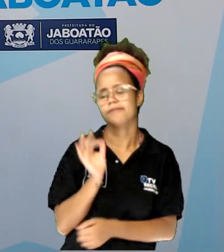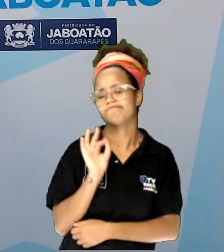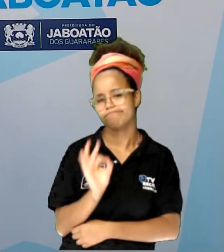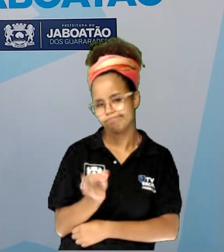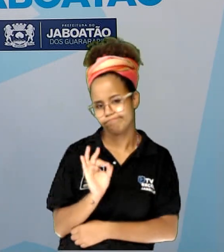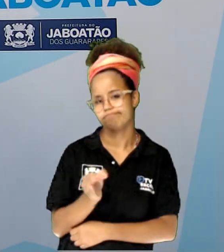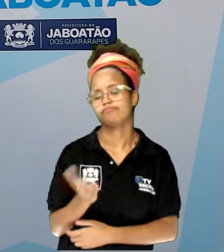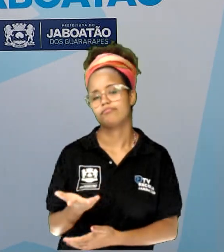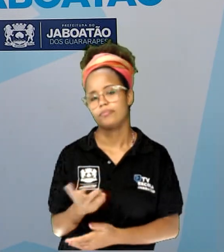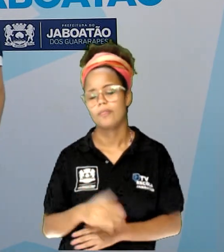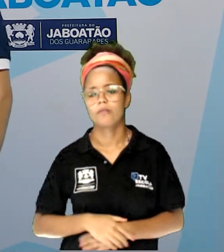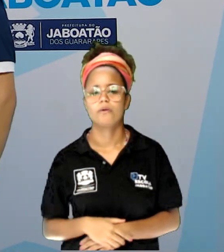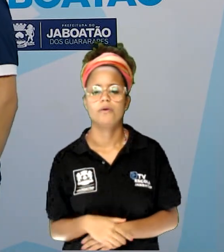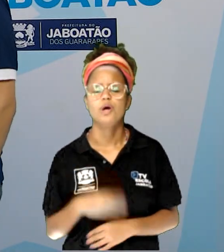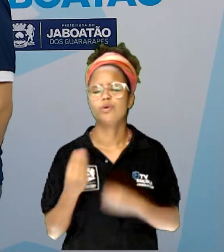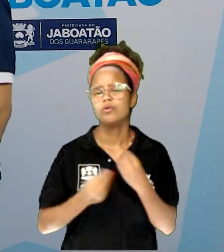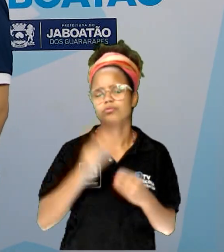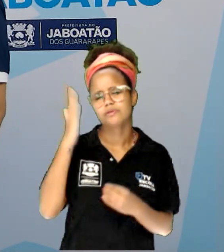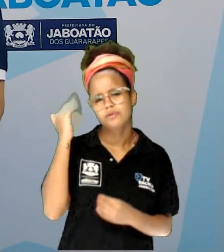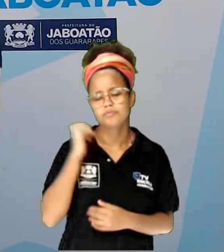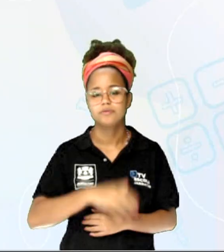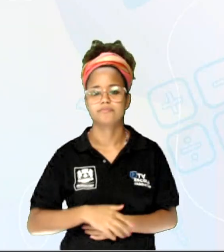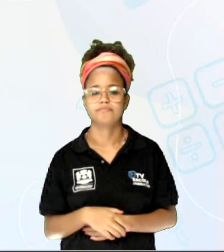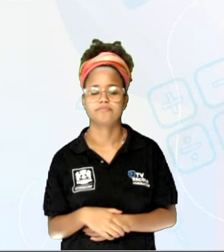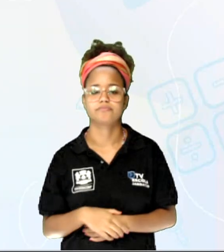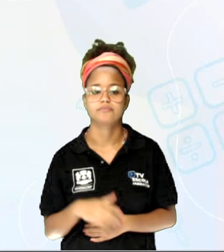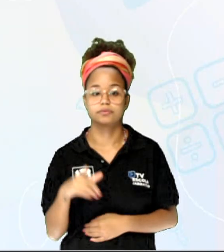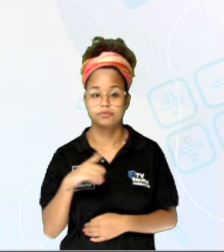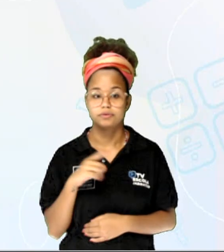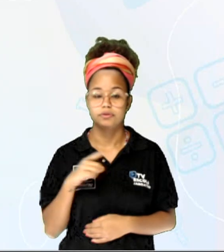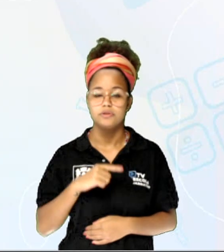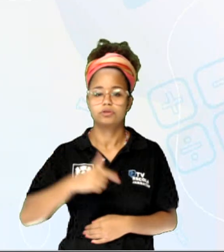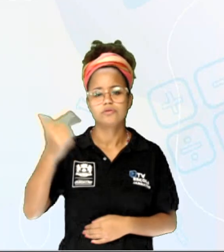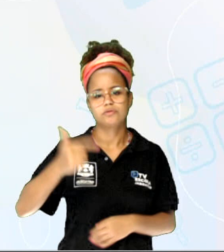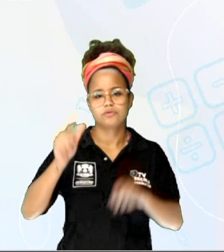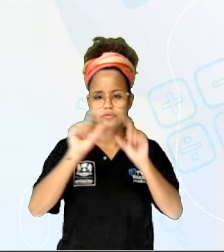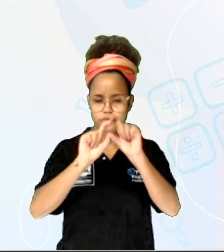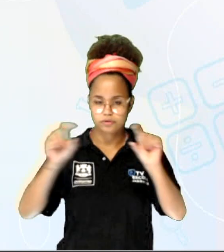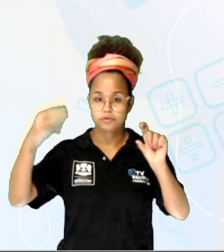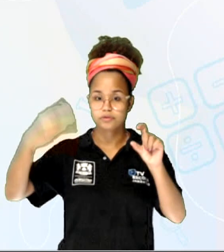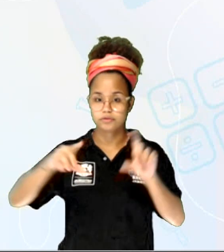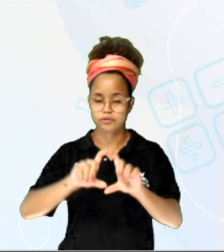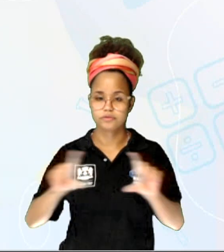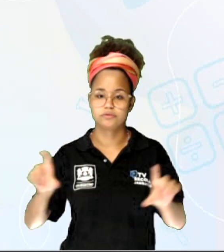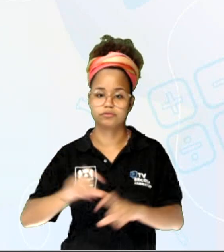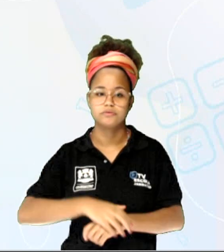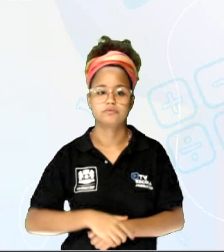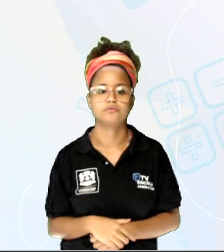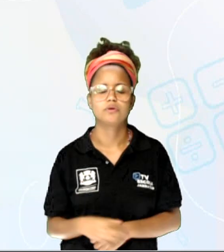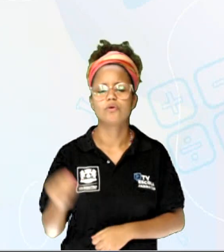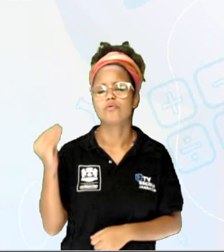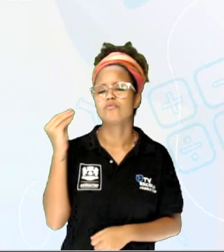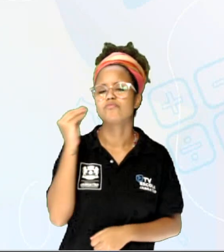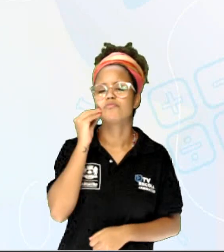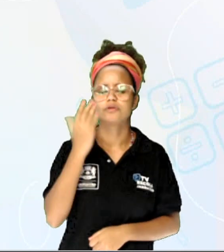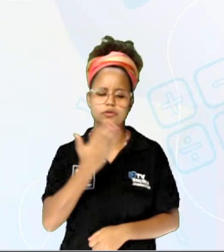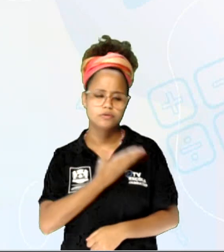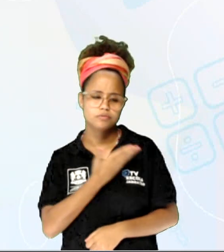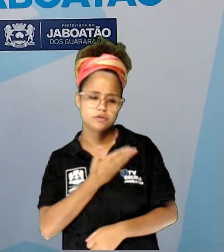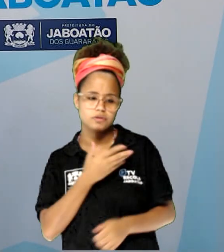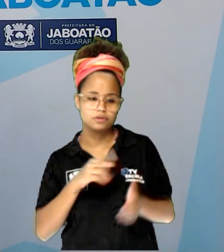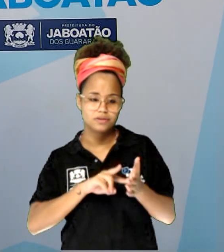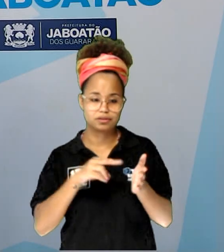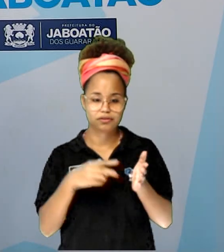a prova disso é no momento que ele fala assim, aqui no segundo verso da terceira estrofe: o beijo, amigo, é a véspera